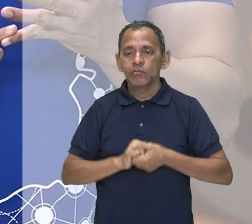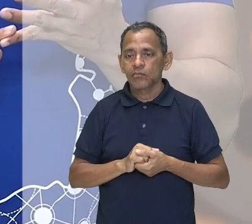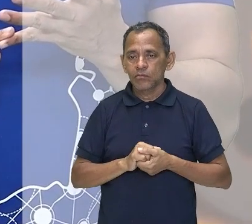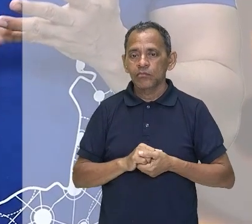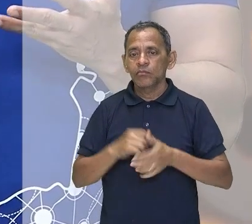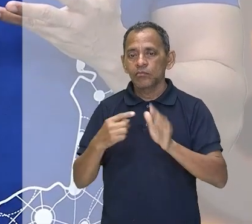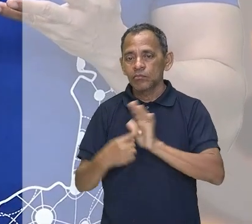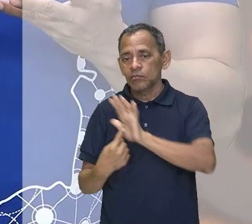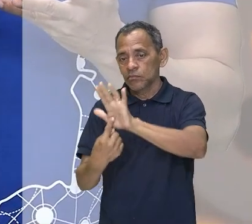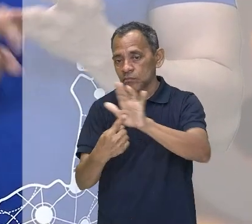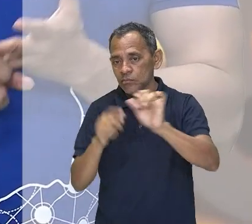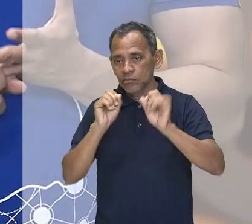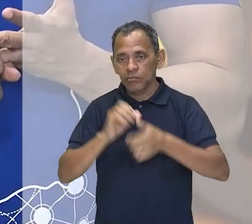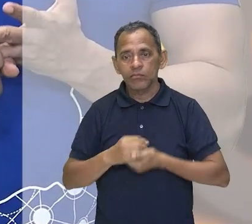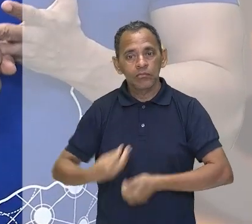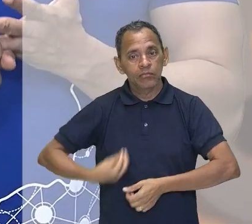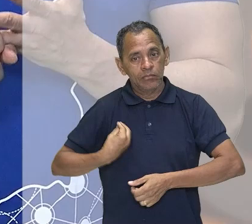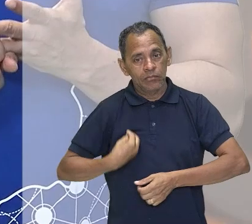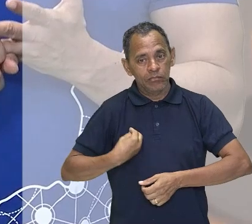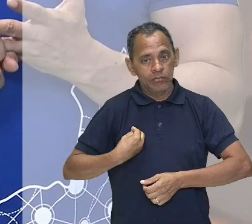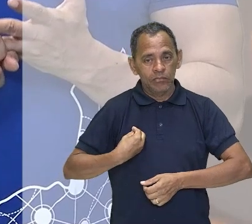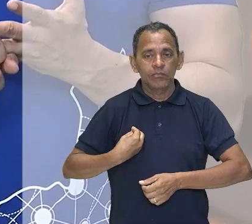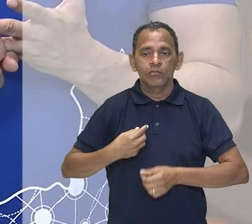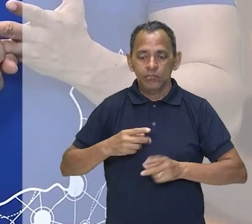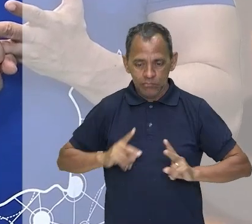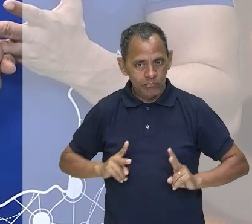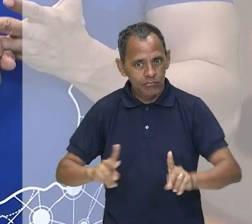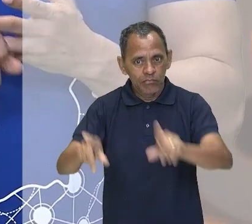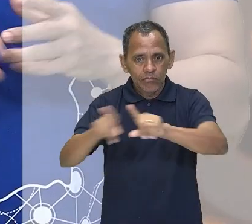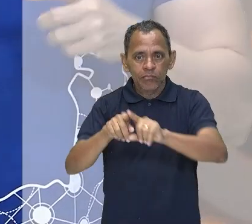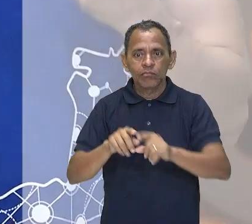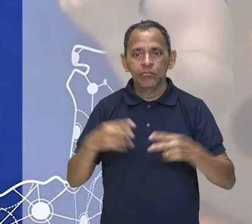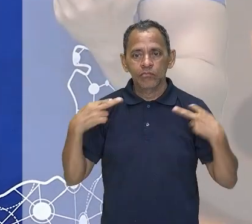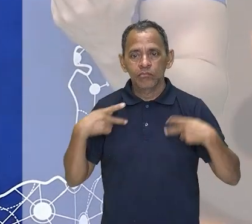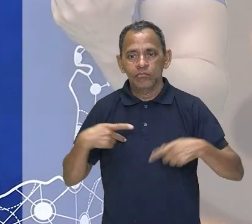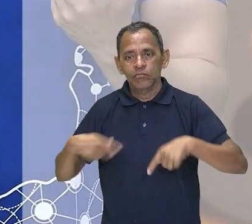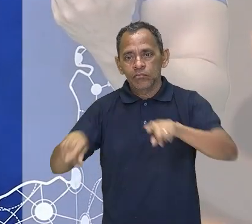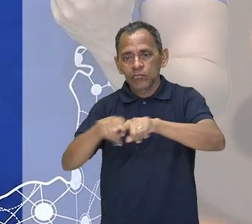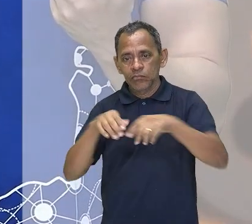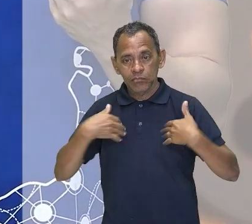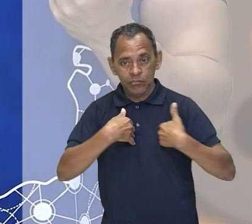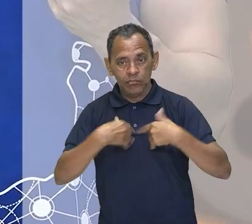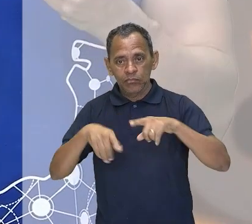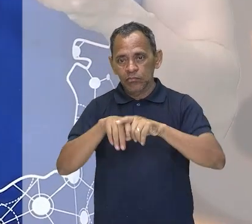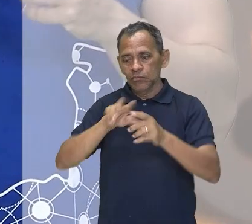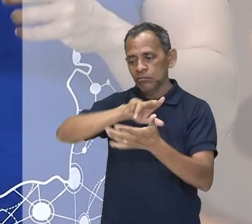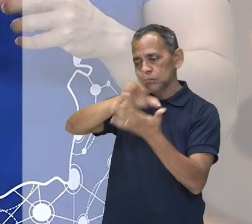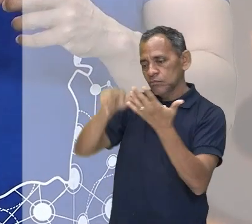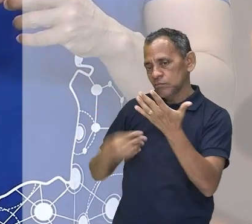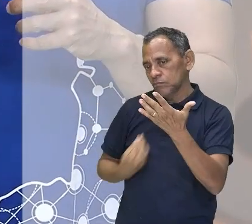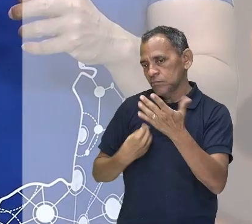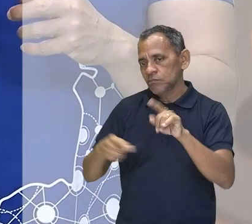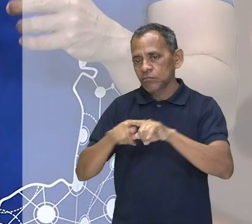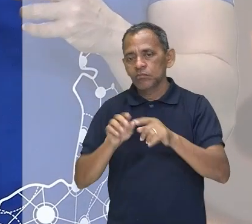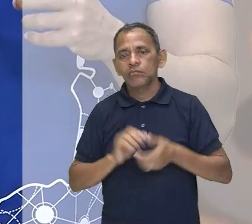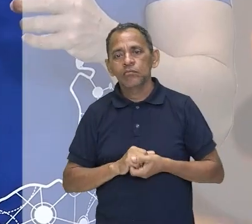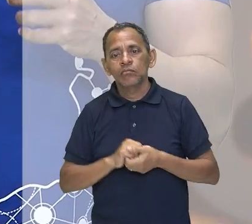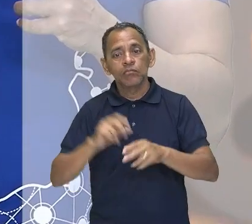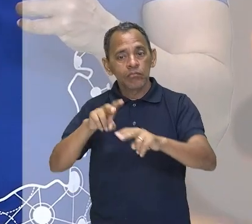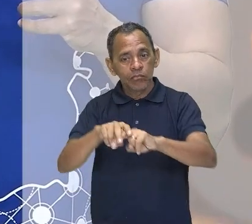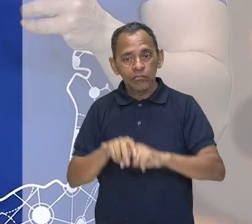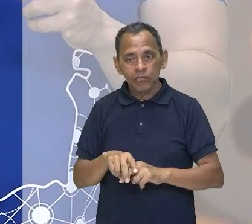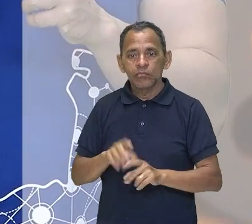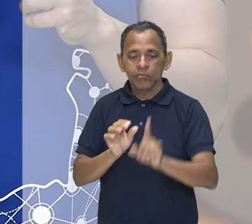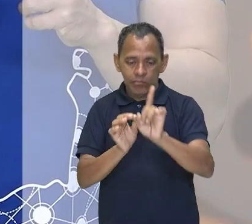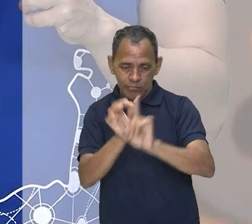vida no planeta, como também da manutenção da vida aqui no nosso planeta. Graças ao efeito estufa, nós temos média de temperatura no